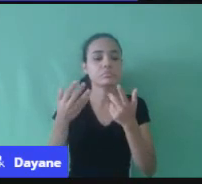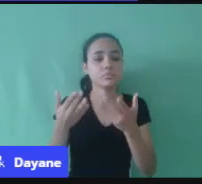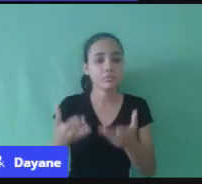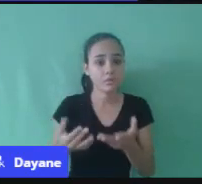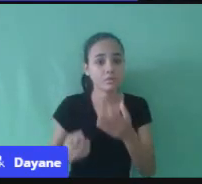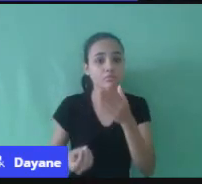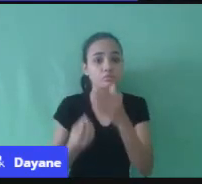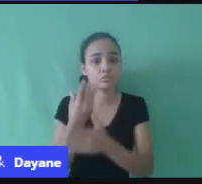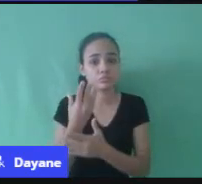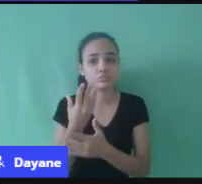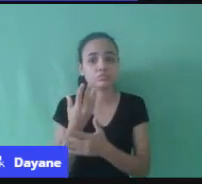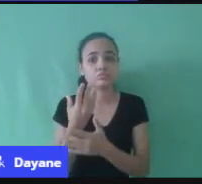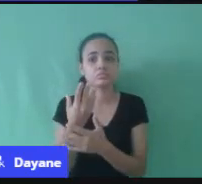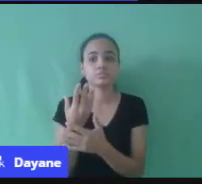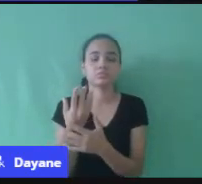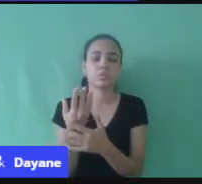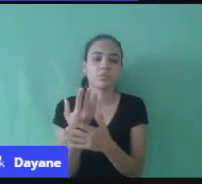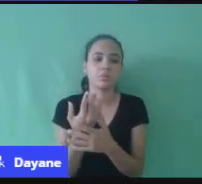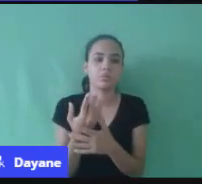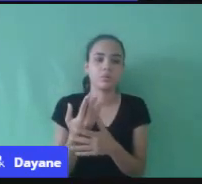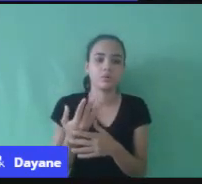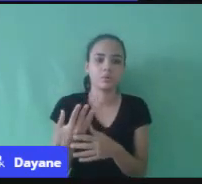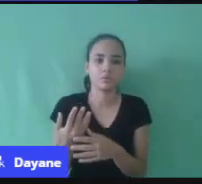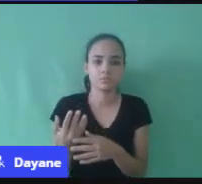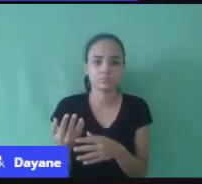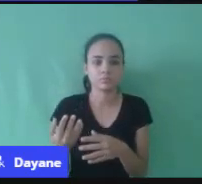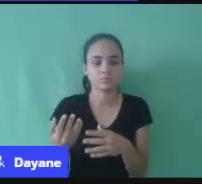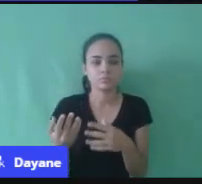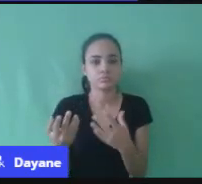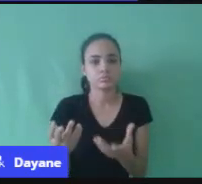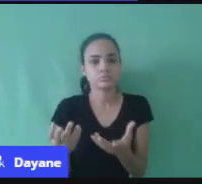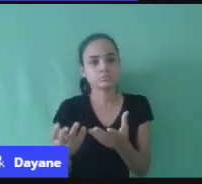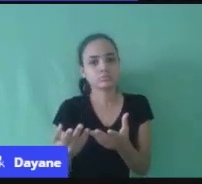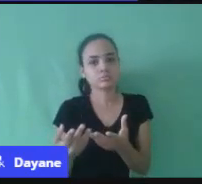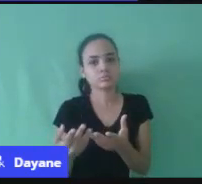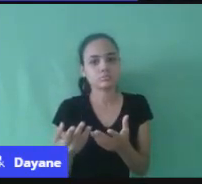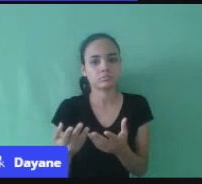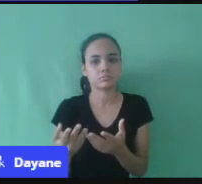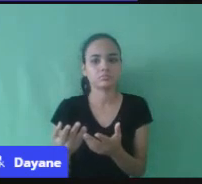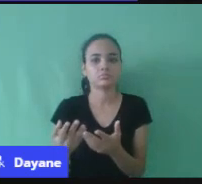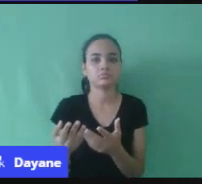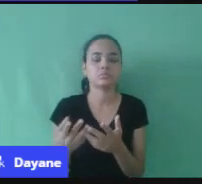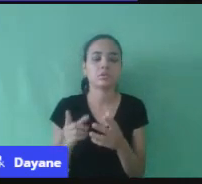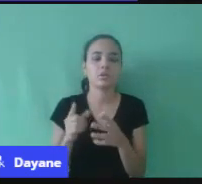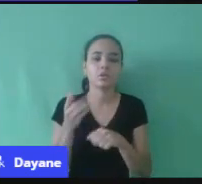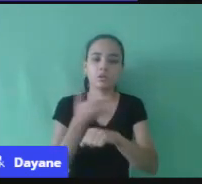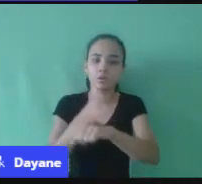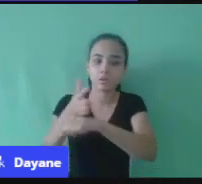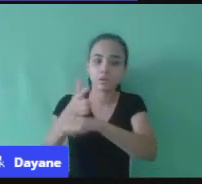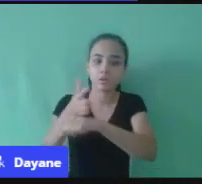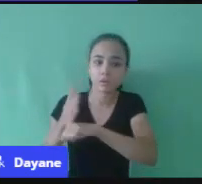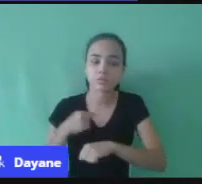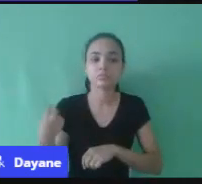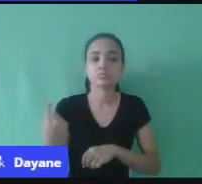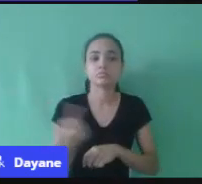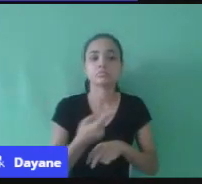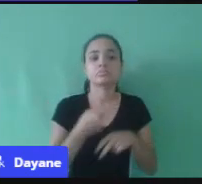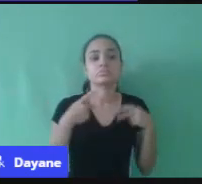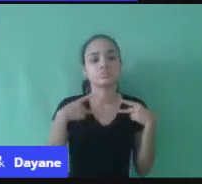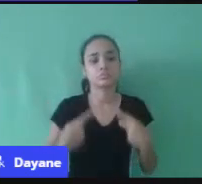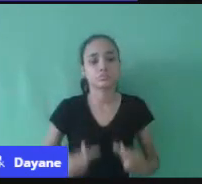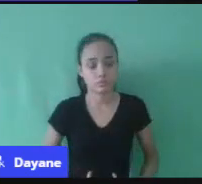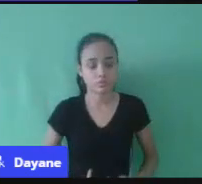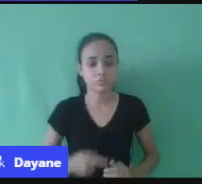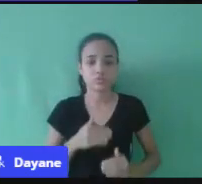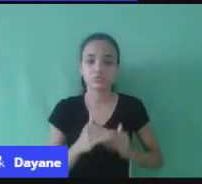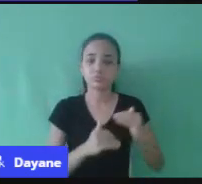da mata ciliar dele por causa do quê? Por causa de ações nossas, né, do ser humano para o desenvolvimento.